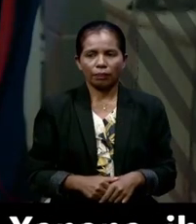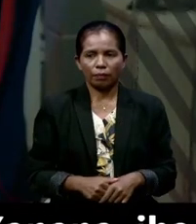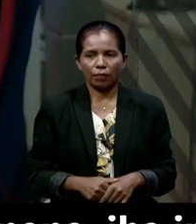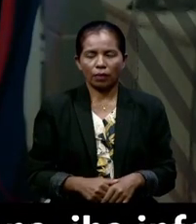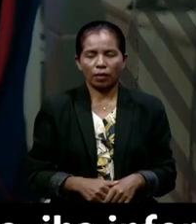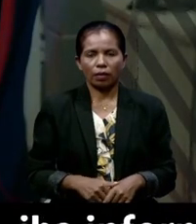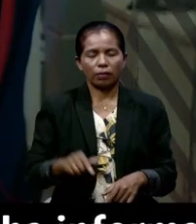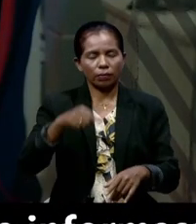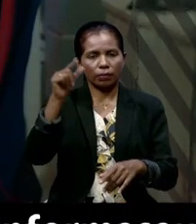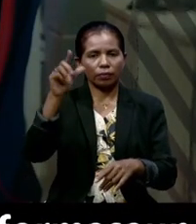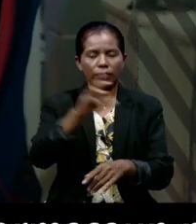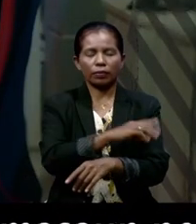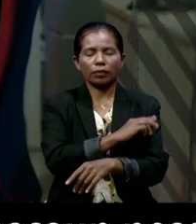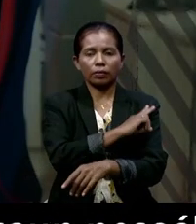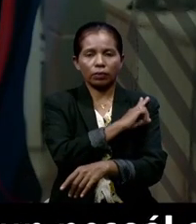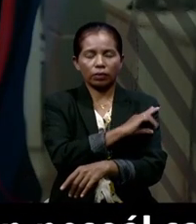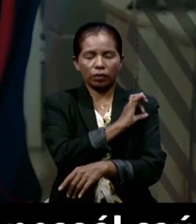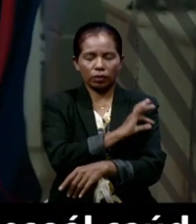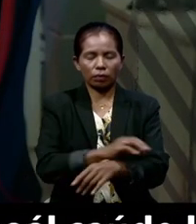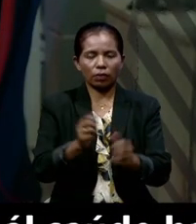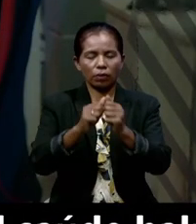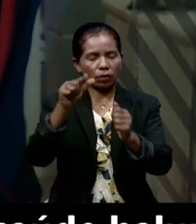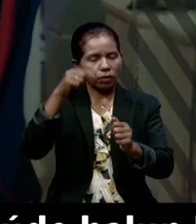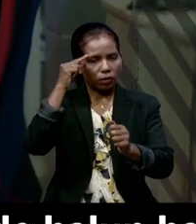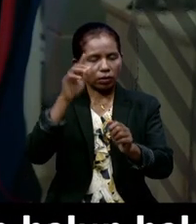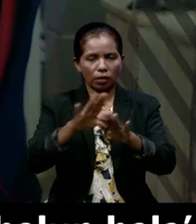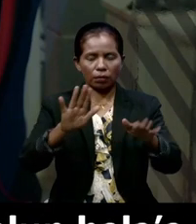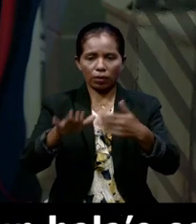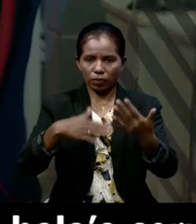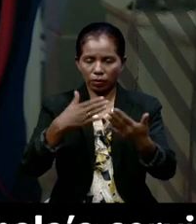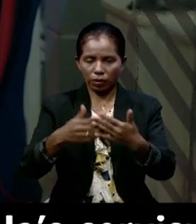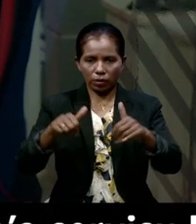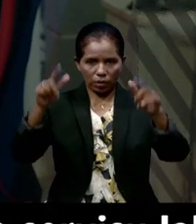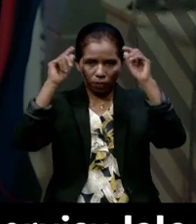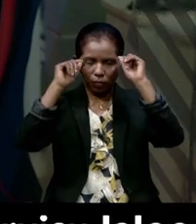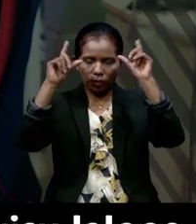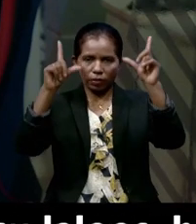Unicef, o governo estabelece acordo com a proteção no desenvolvimento da Barisira e Timor-Leste.